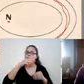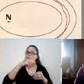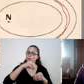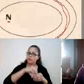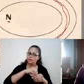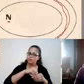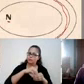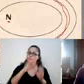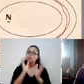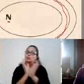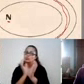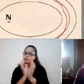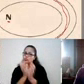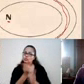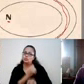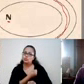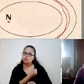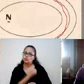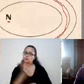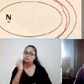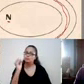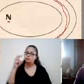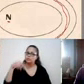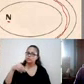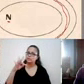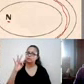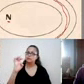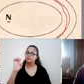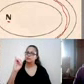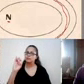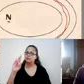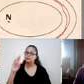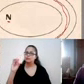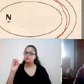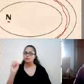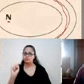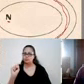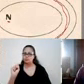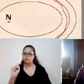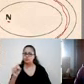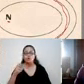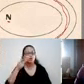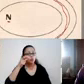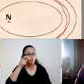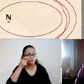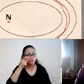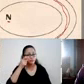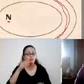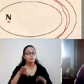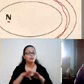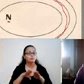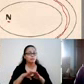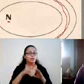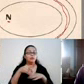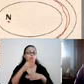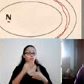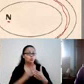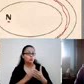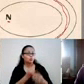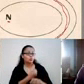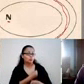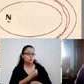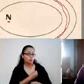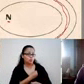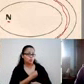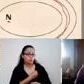estão dentro do conjunto dos números inteiros. O que nós observamos agora há pouco também é que todos